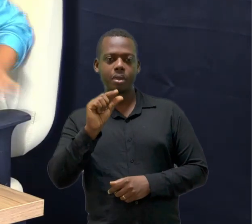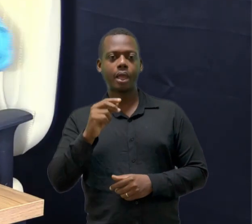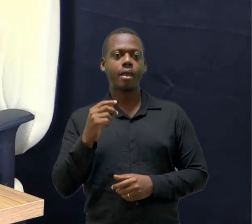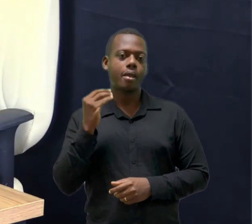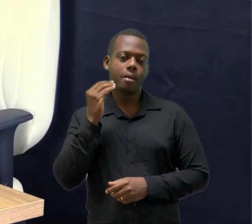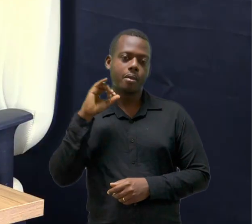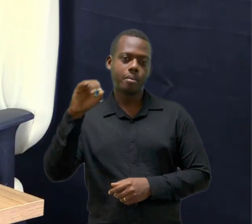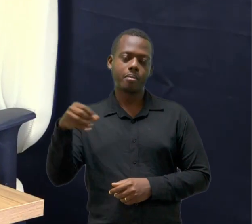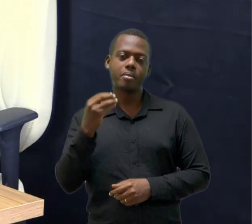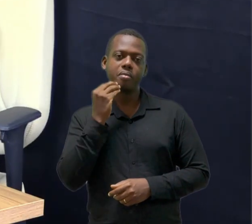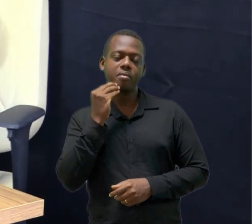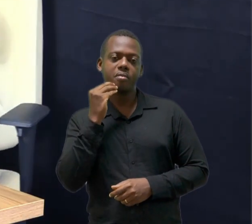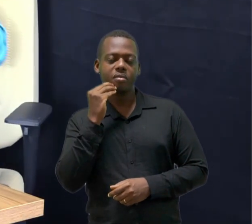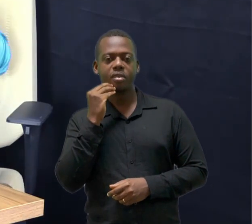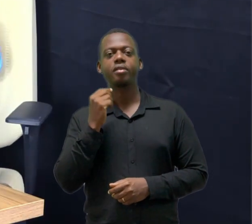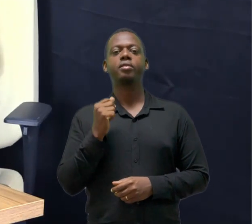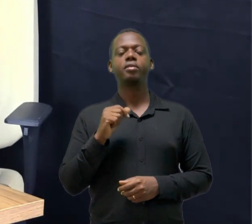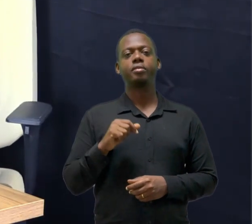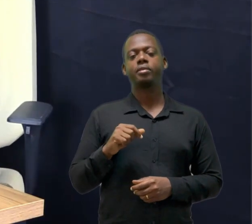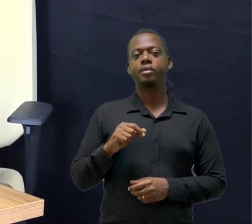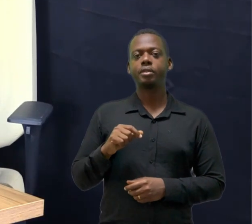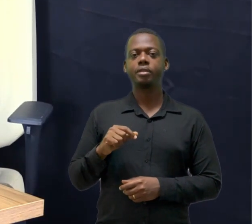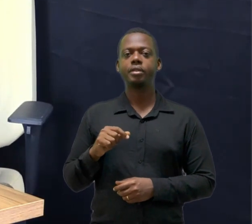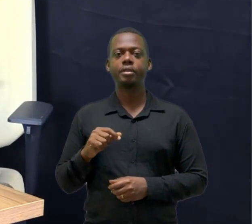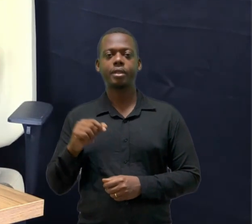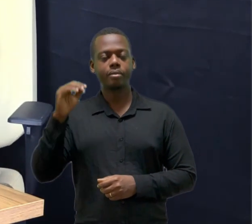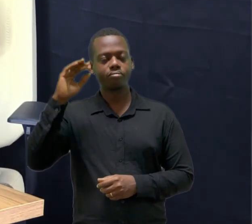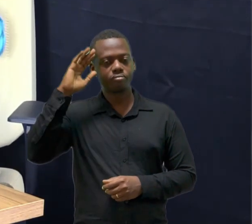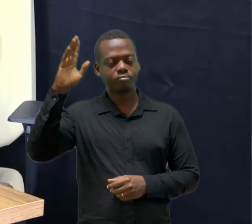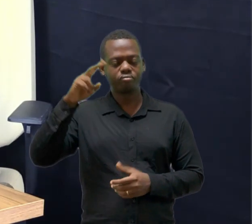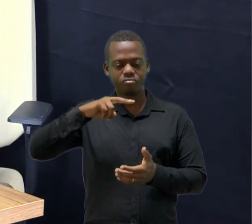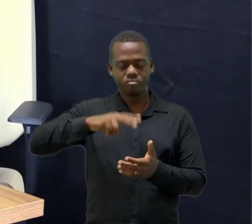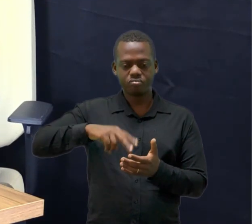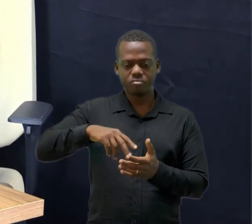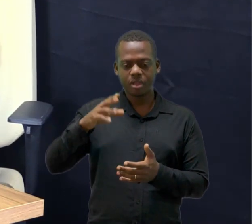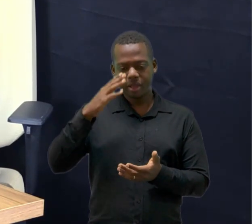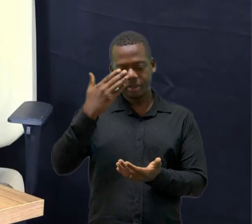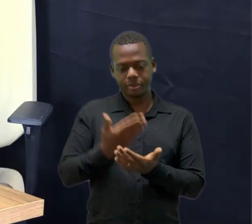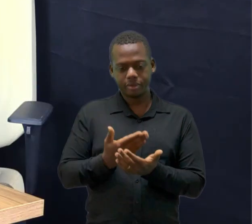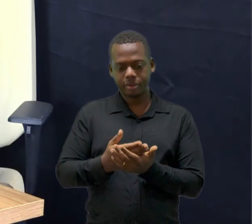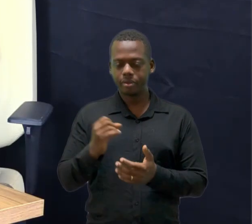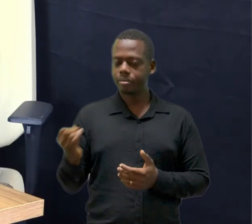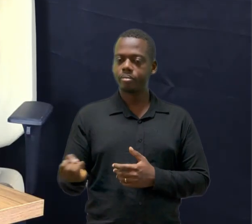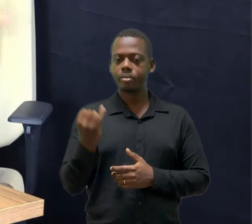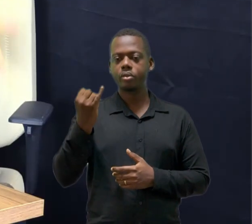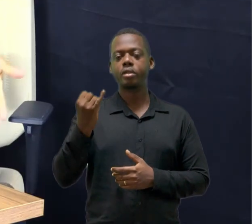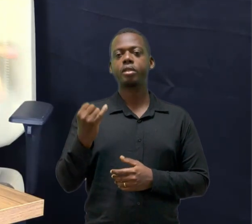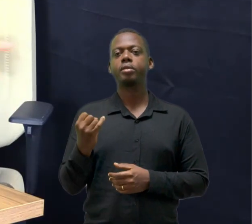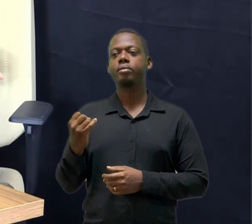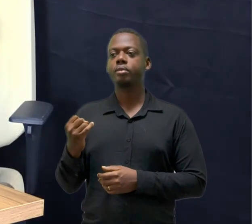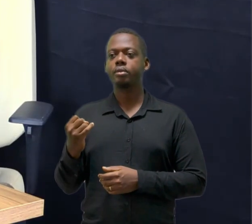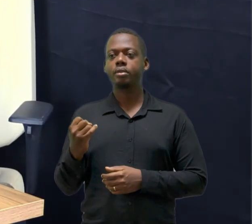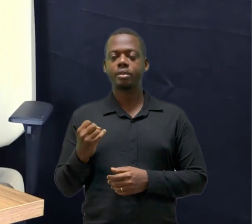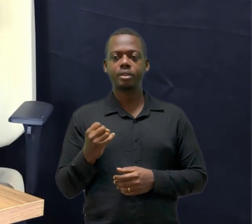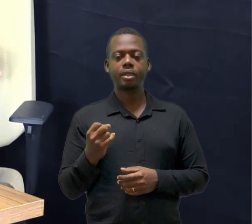você vai fazer um mini cursozinho assim, Uhum. e a teoria é muito importante para a nossa prática. Então, Então, tá Laina e Rebeca aqui,